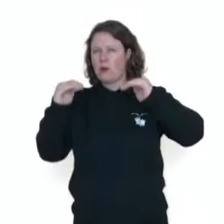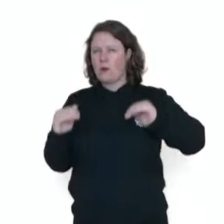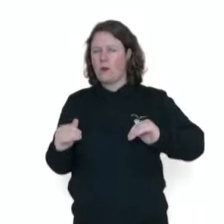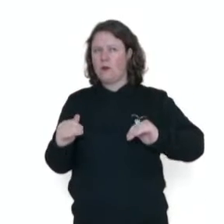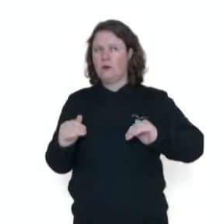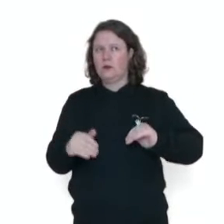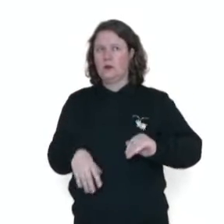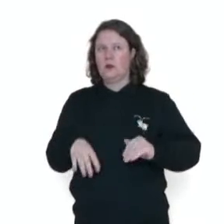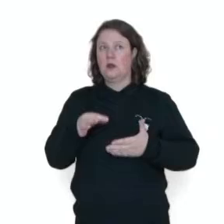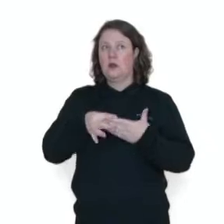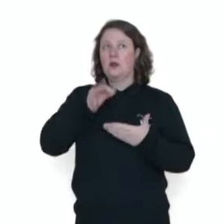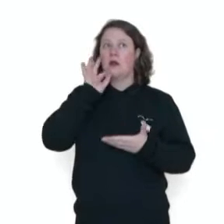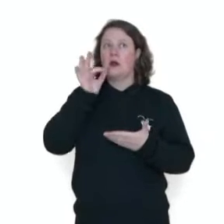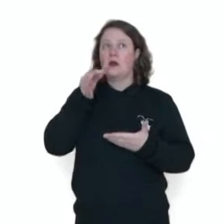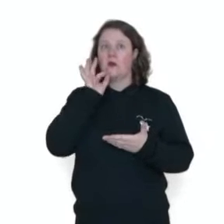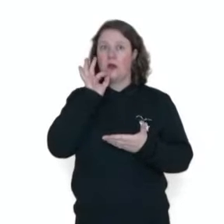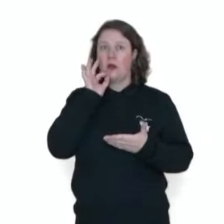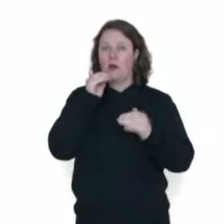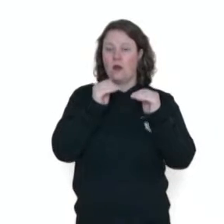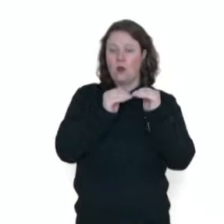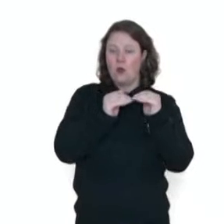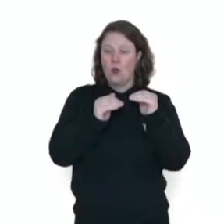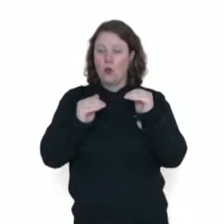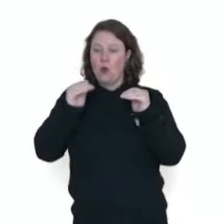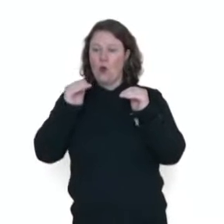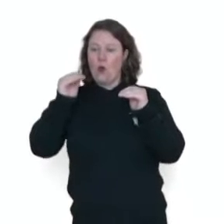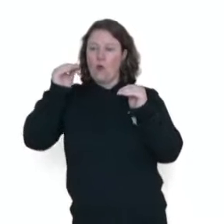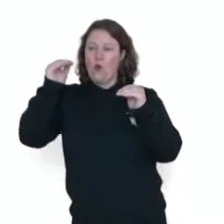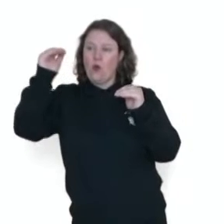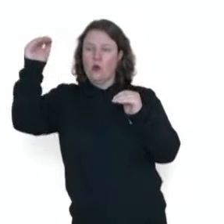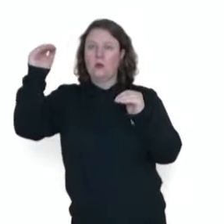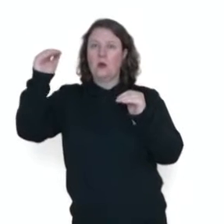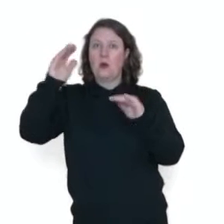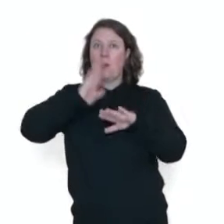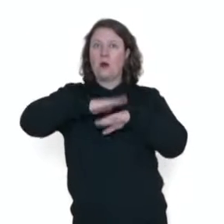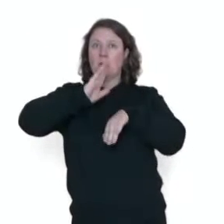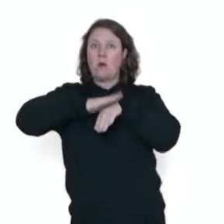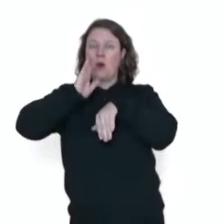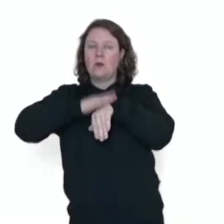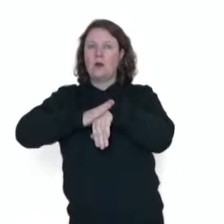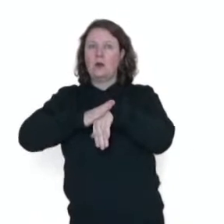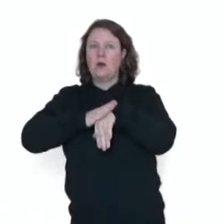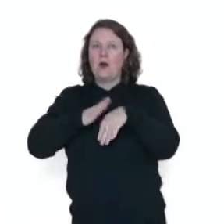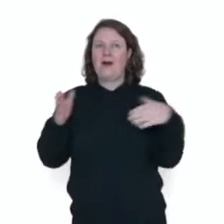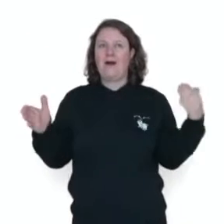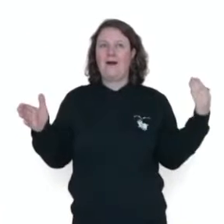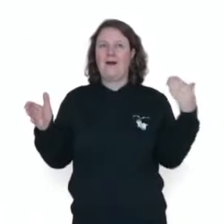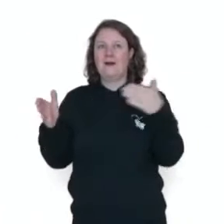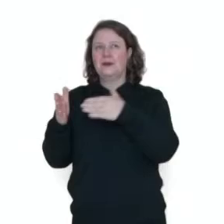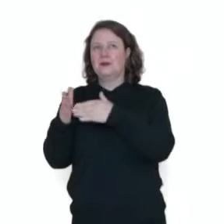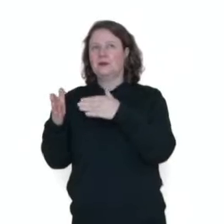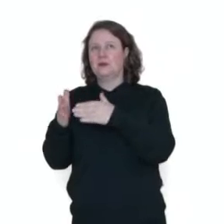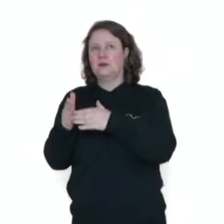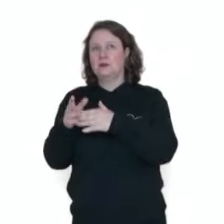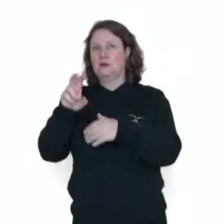ó, de 18 para 43, 41, 48, chegando aí no final do segundo reinado